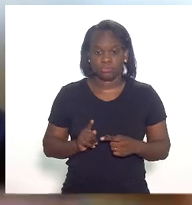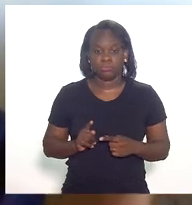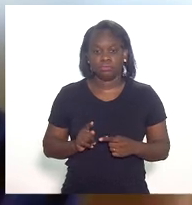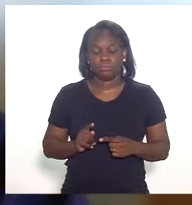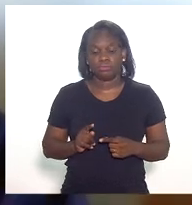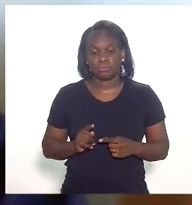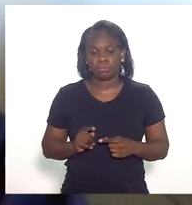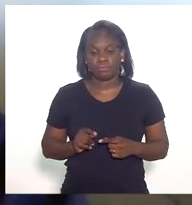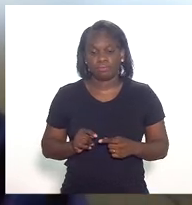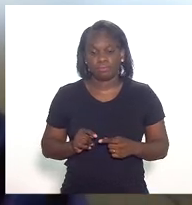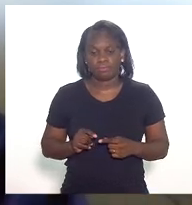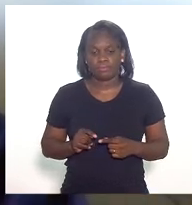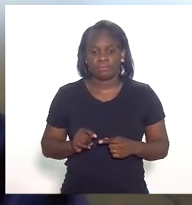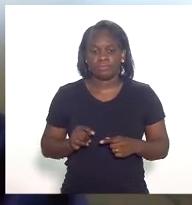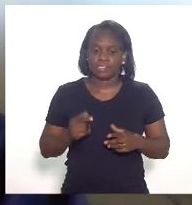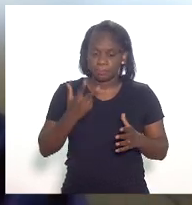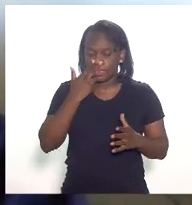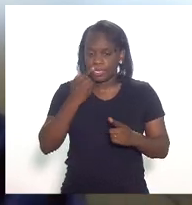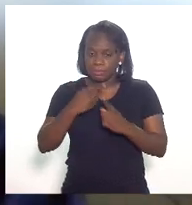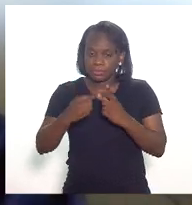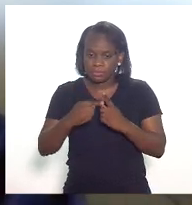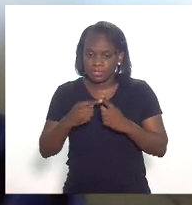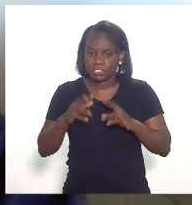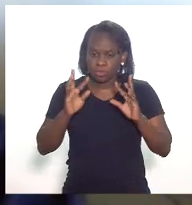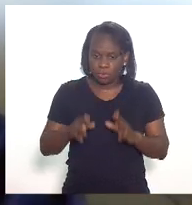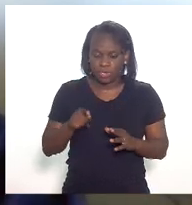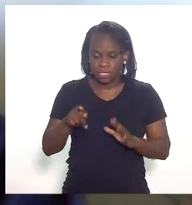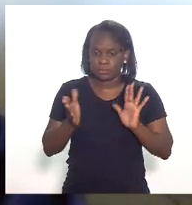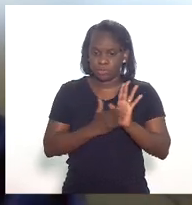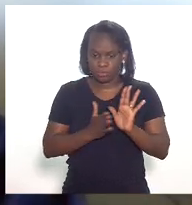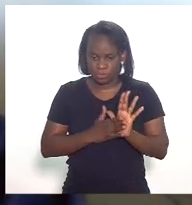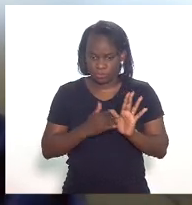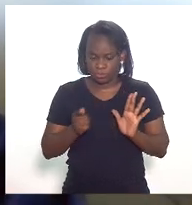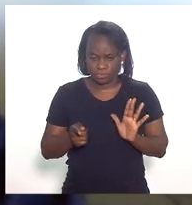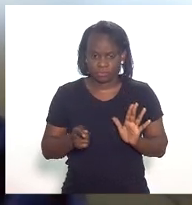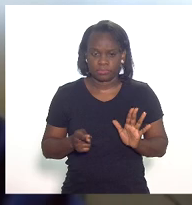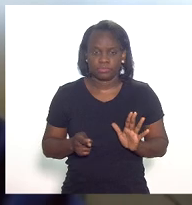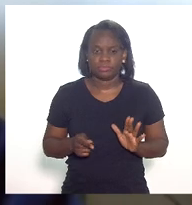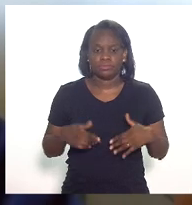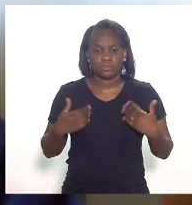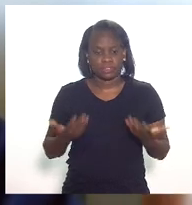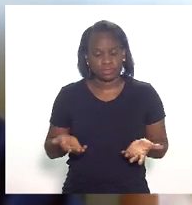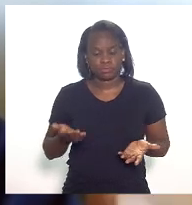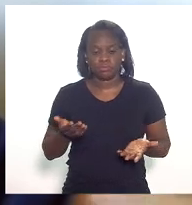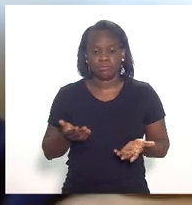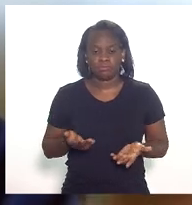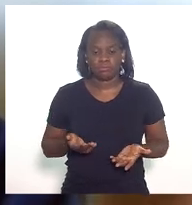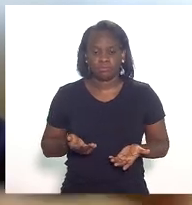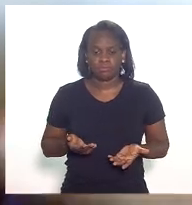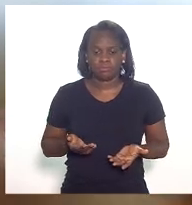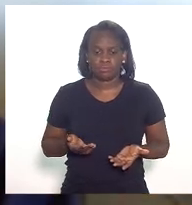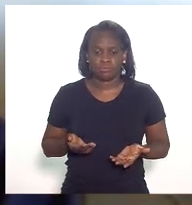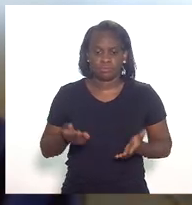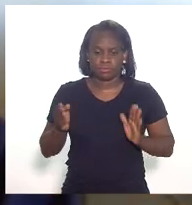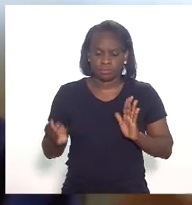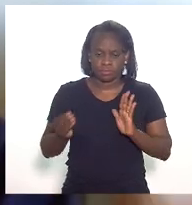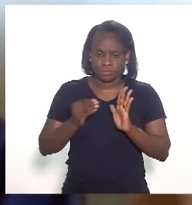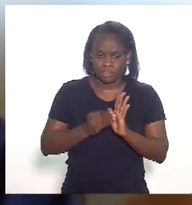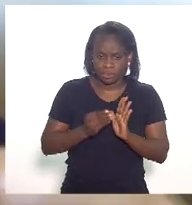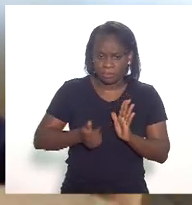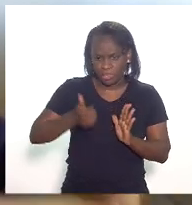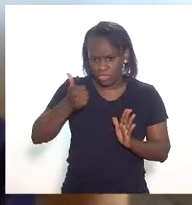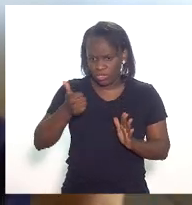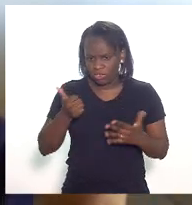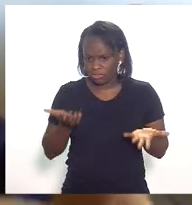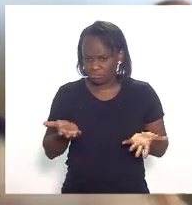e ela guarda similaridade com essa proposta, será que a anexação é o melhor